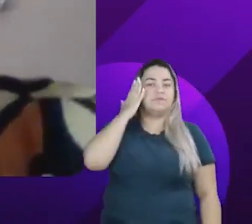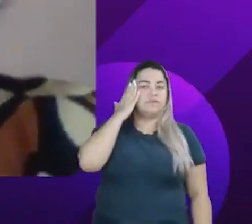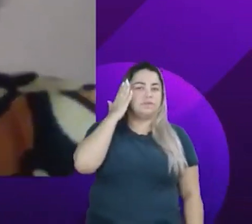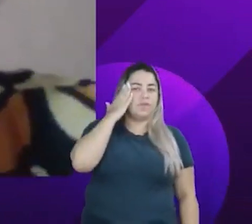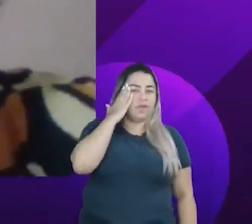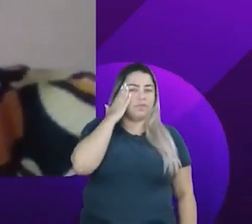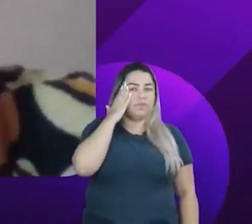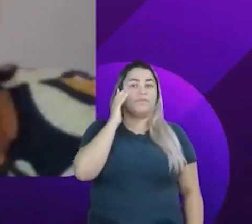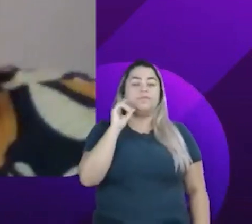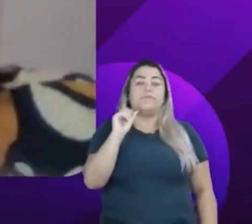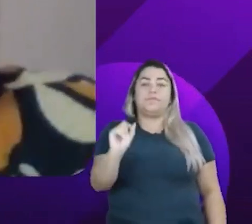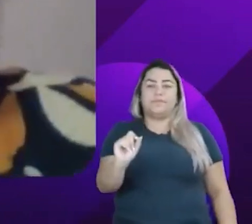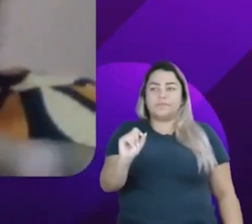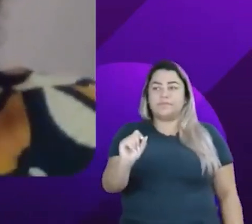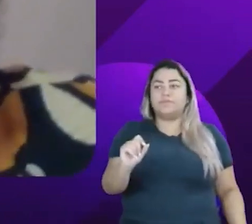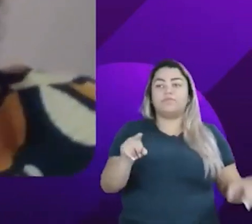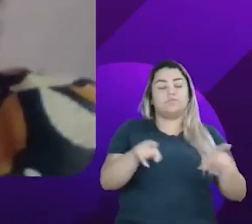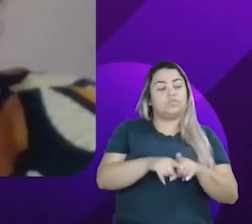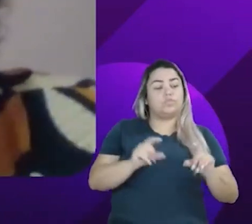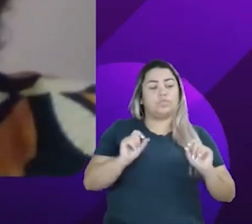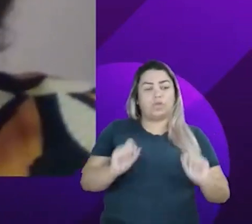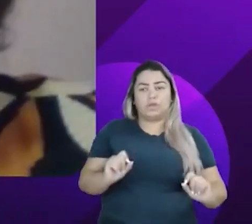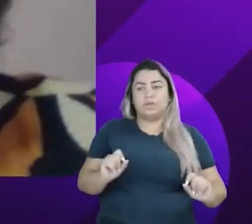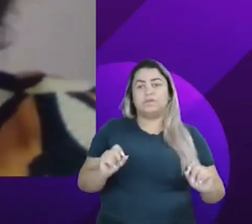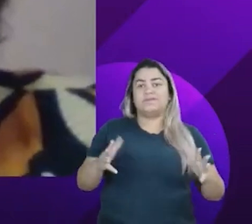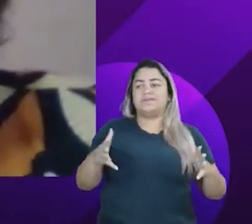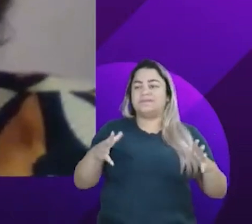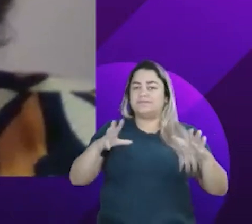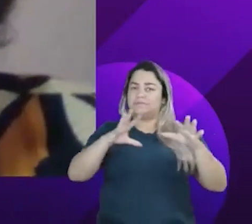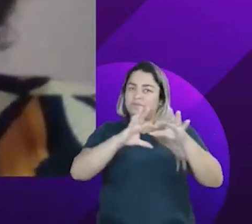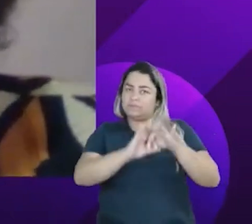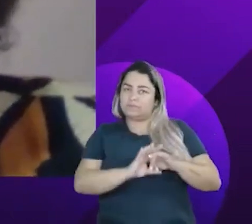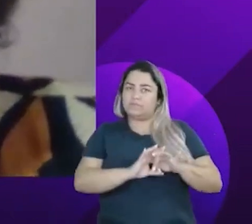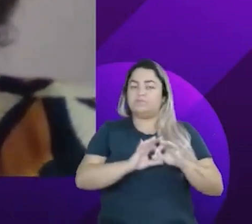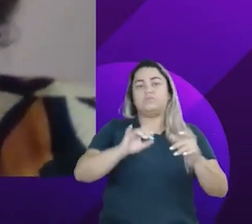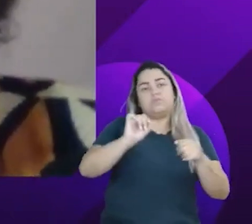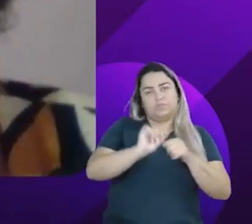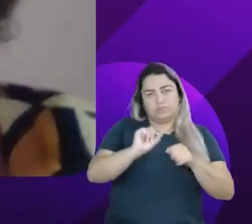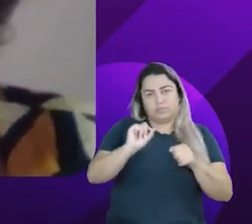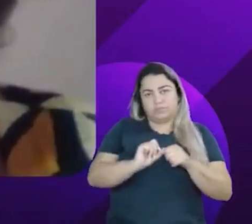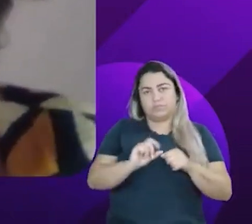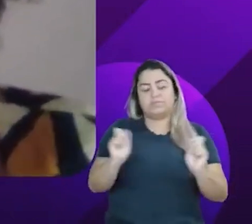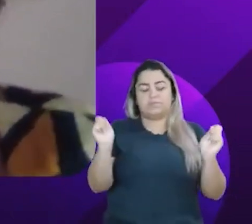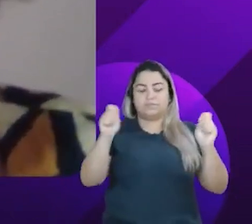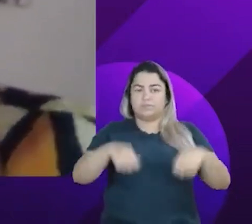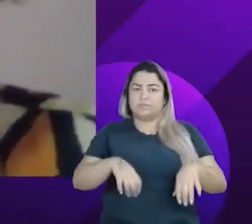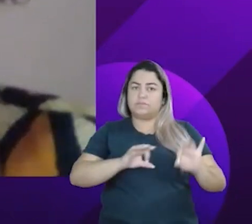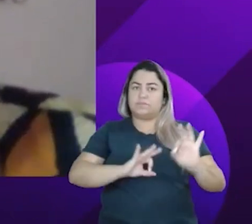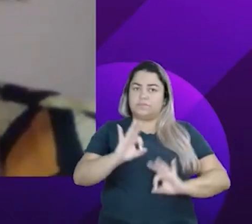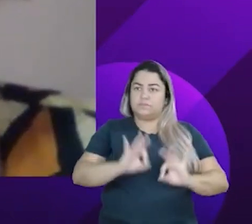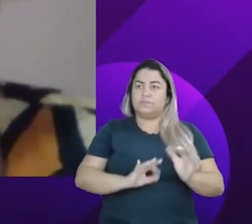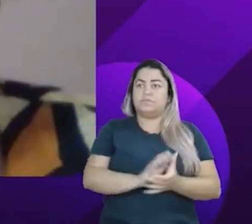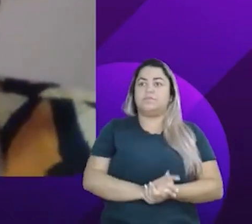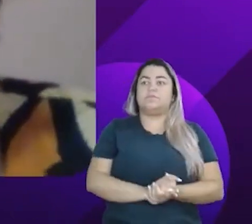que esse círculo, esse entrelaçamento desses fazeres precisam estar